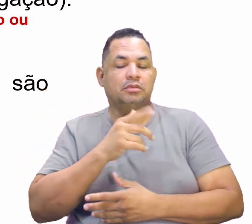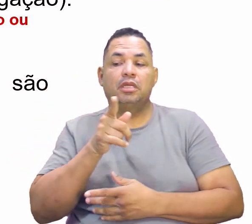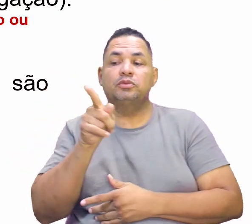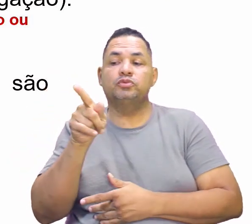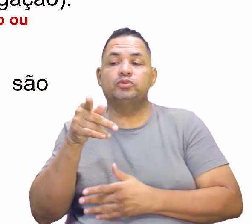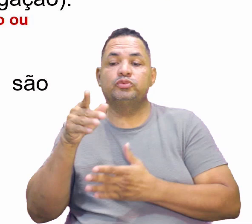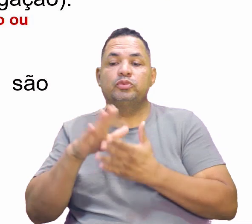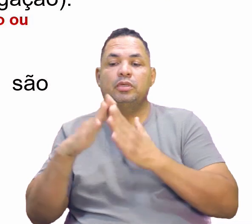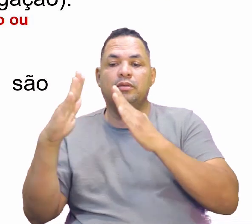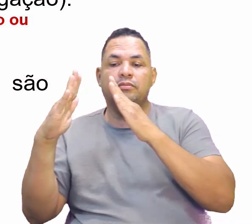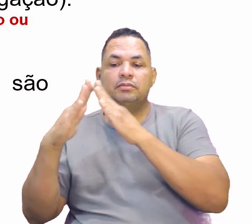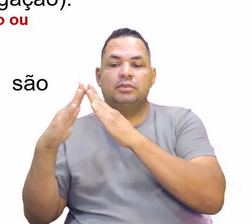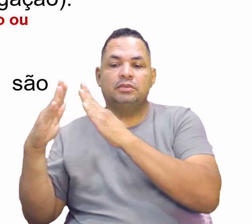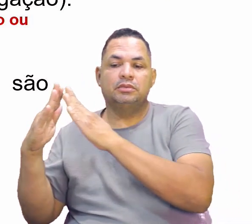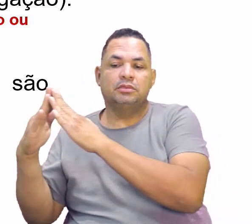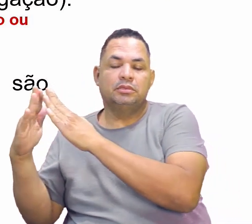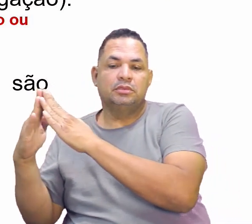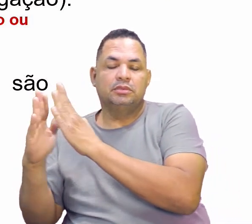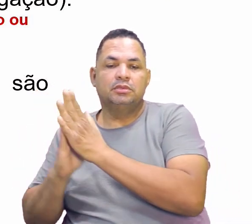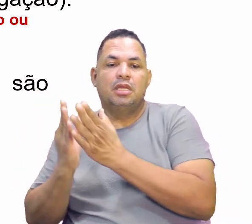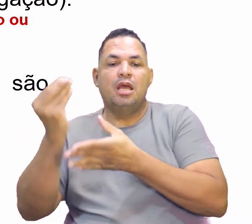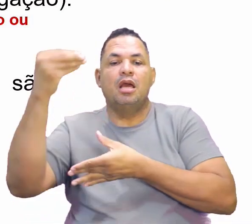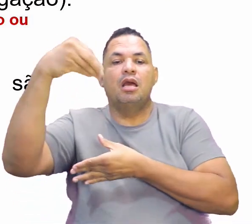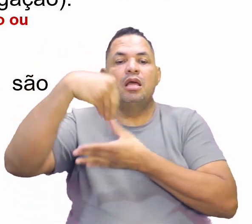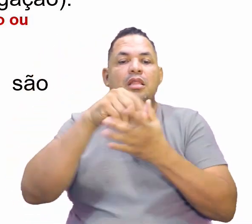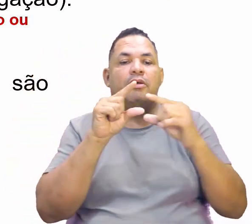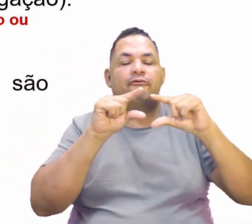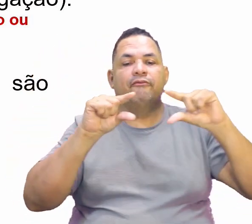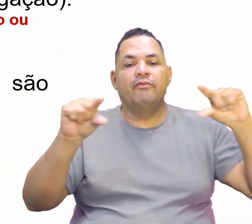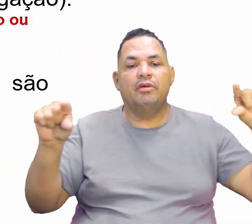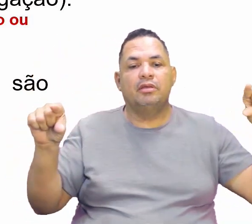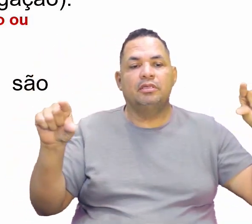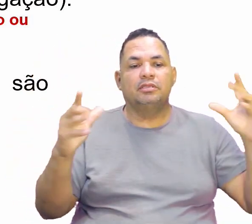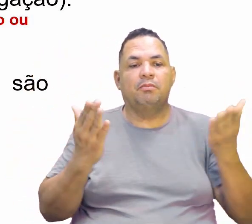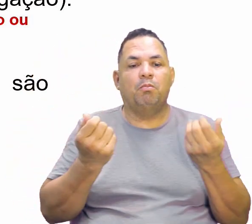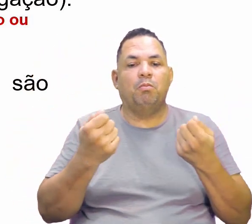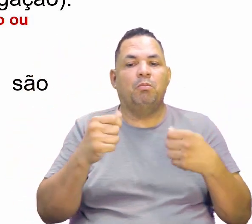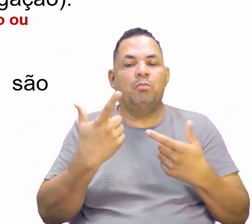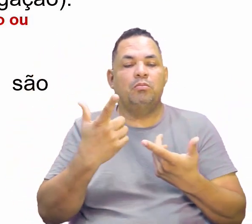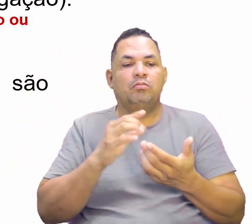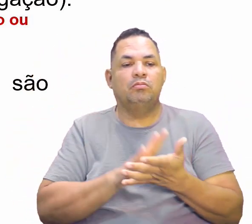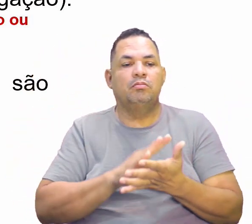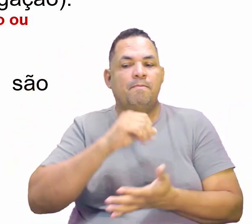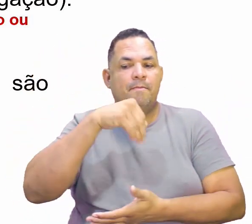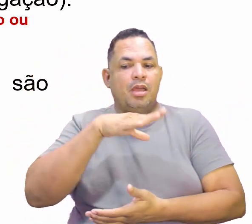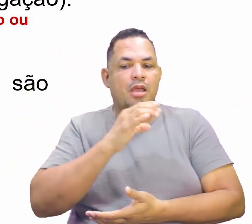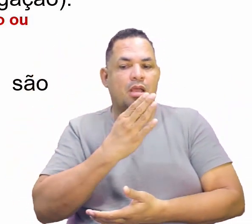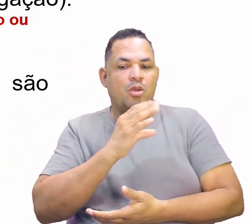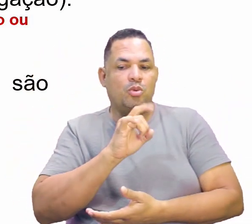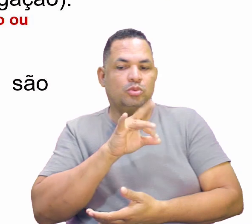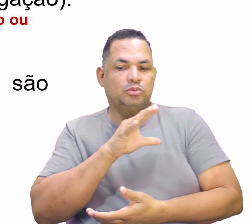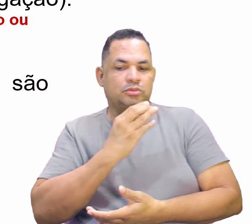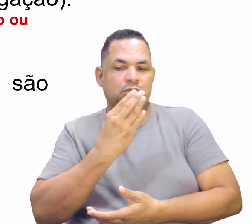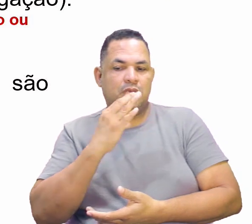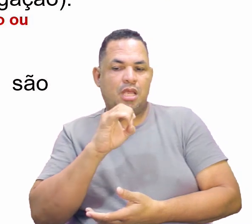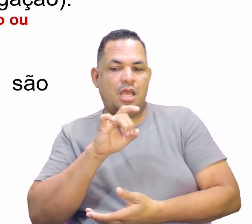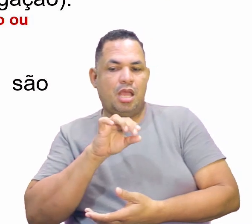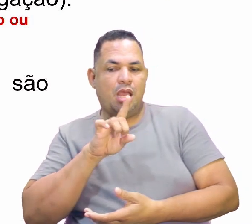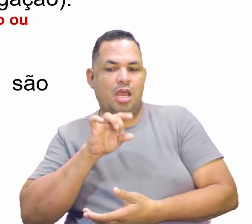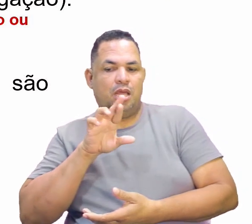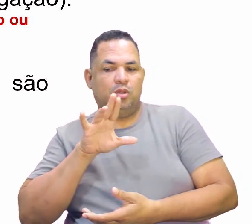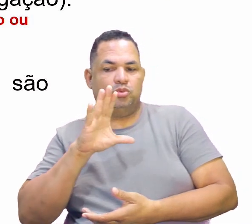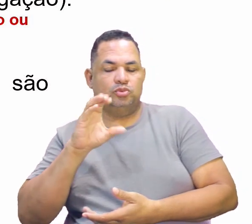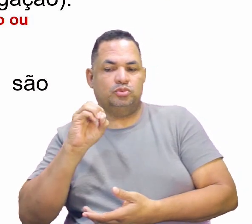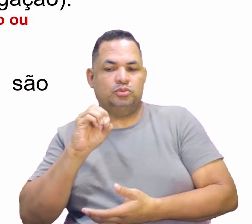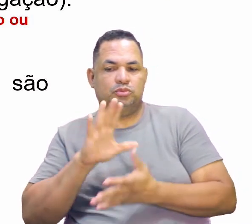do plural. Mas só que dentro da oração tem algo que dá para direcionar. Quem? Marcos e Carlos. Beleza? Então ali